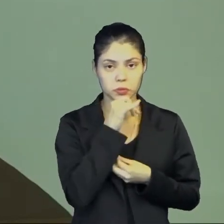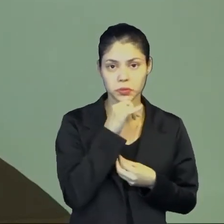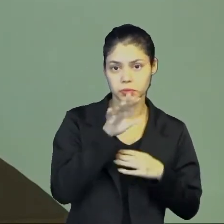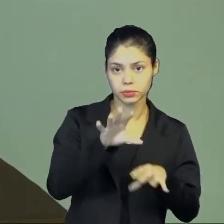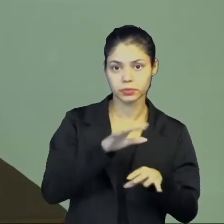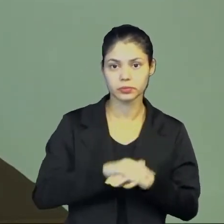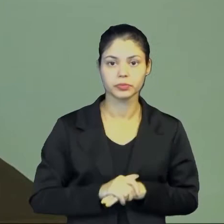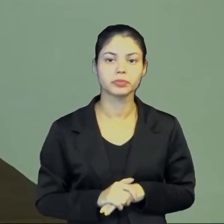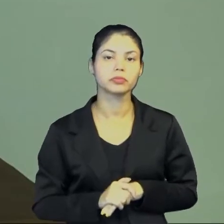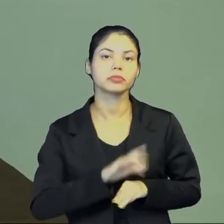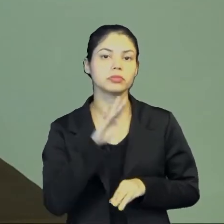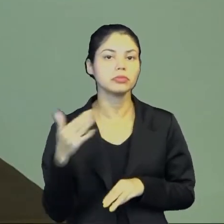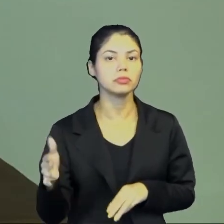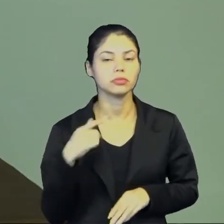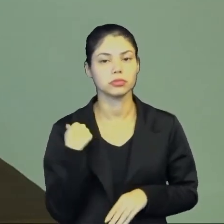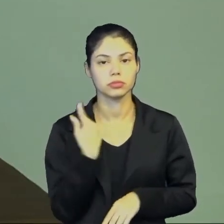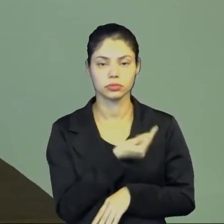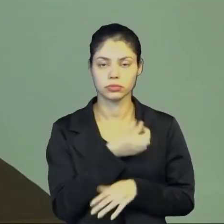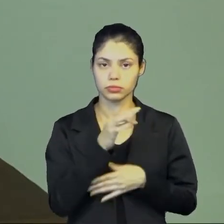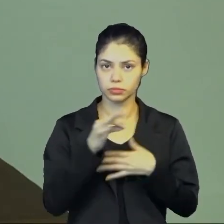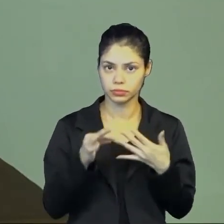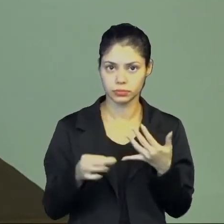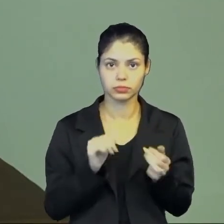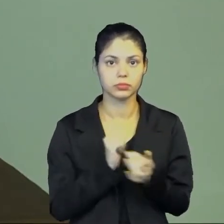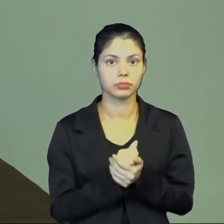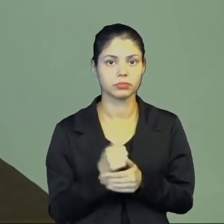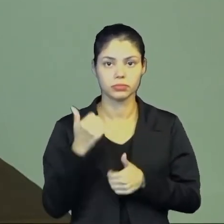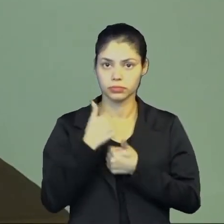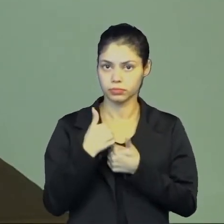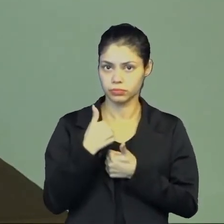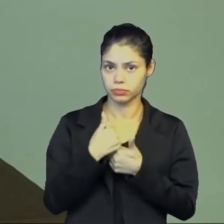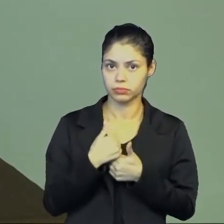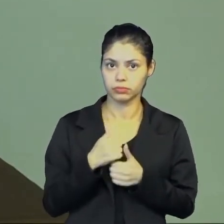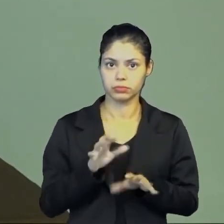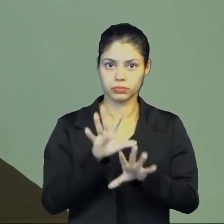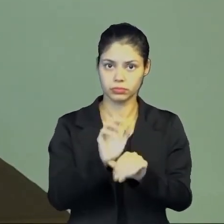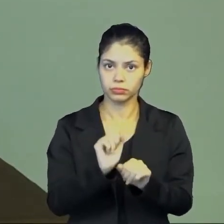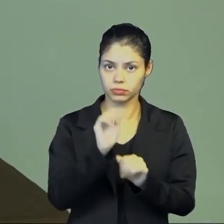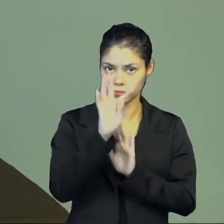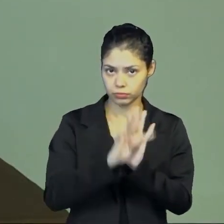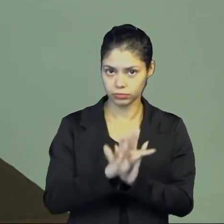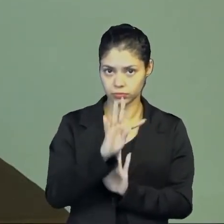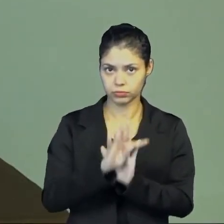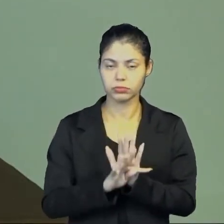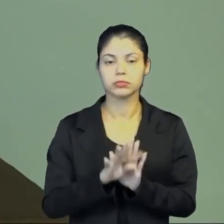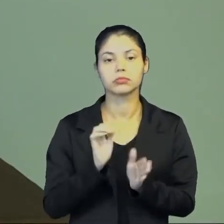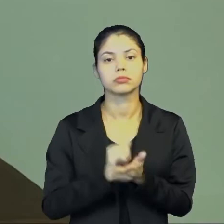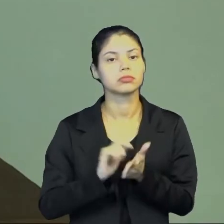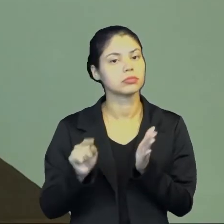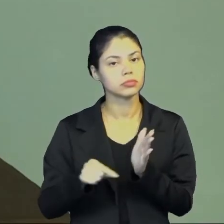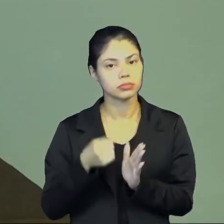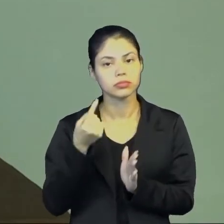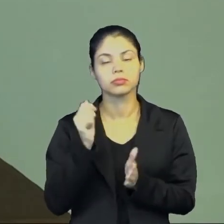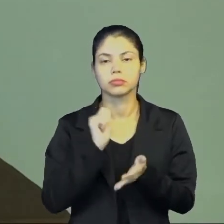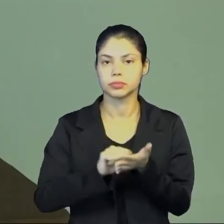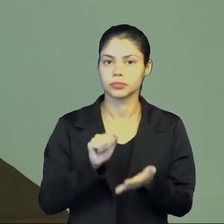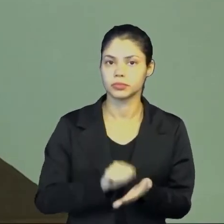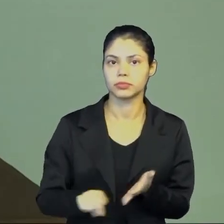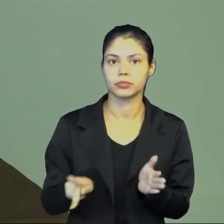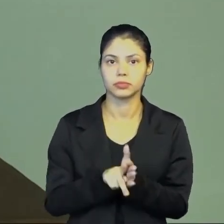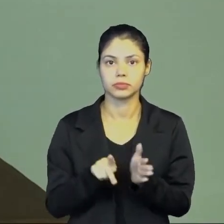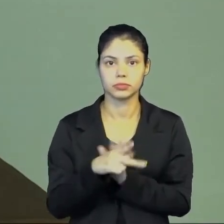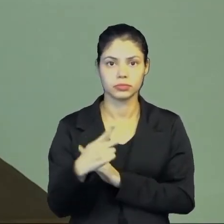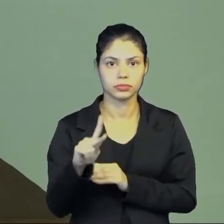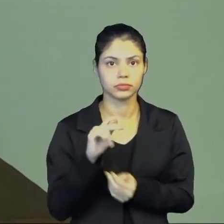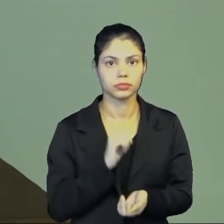aí. Então, quando eu falo sobre elementos de substituições, eu pego um texto, a primeira escrita que eu faço